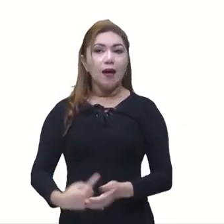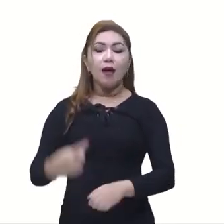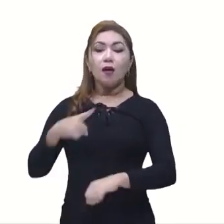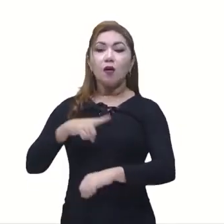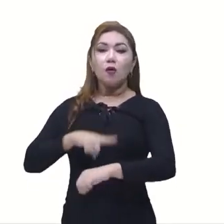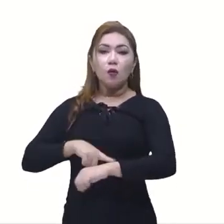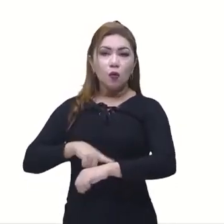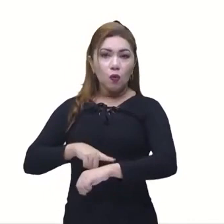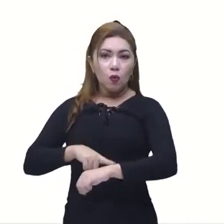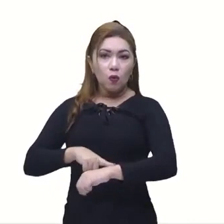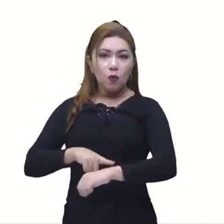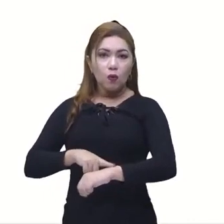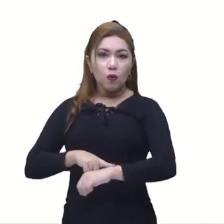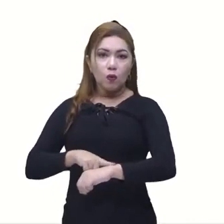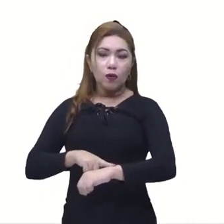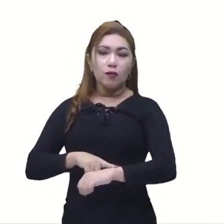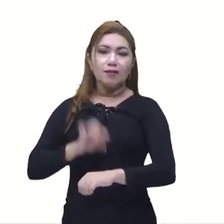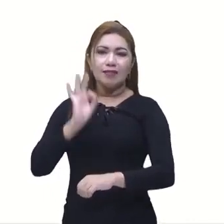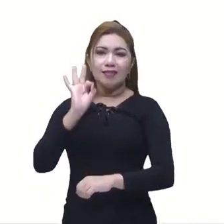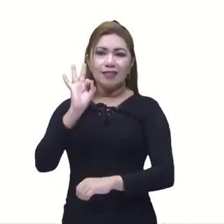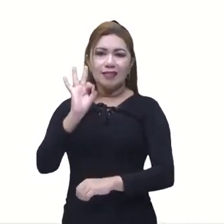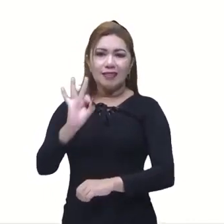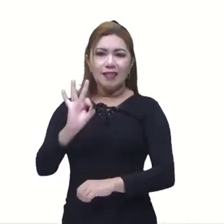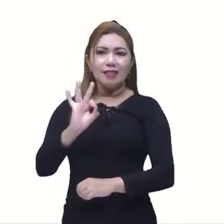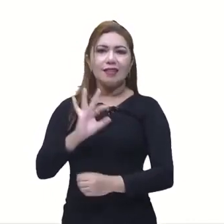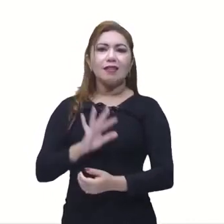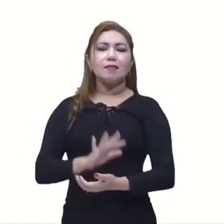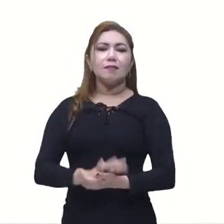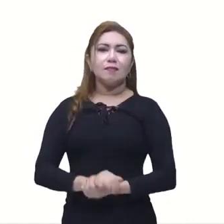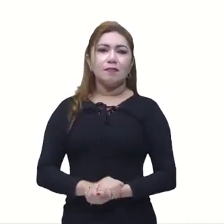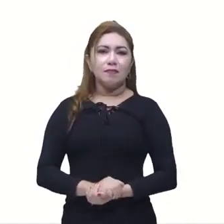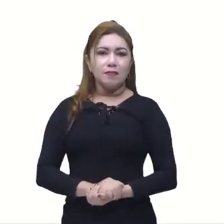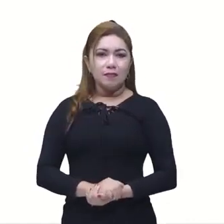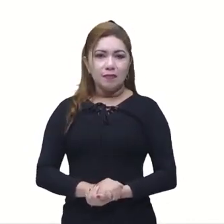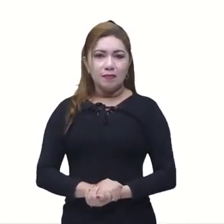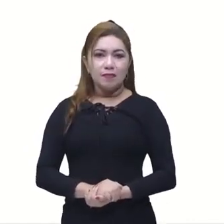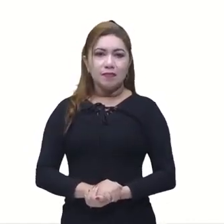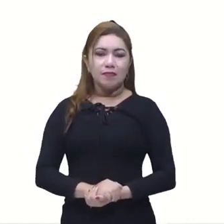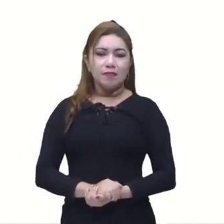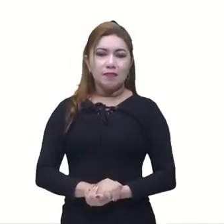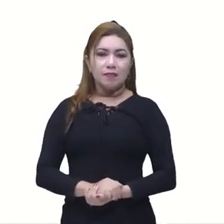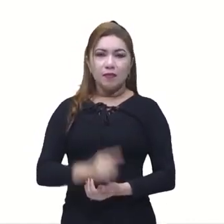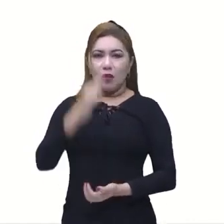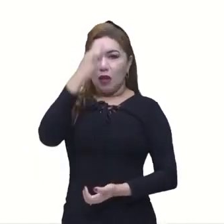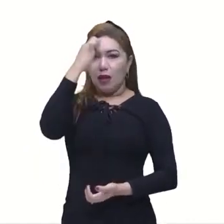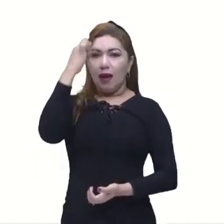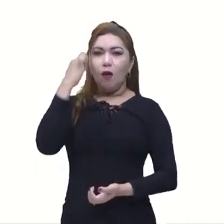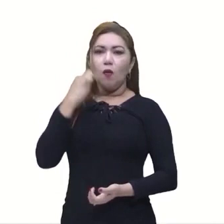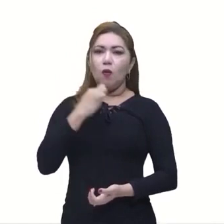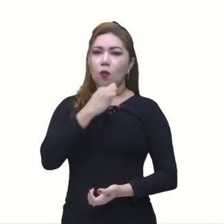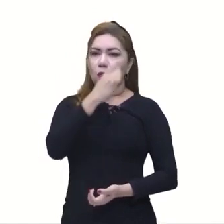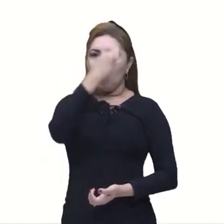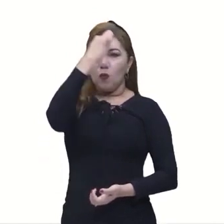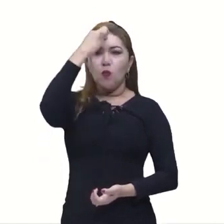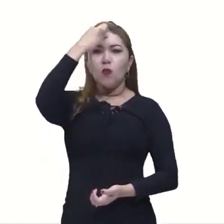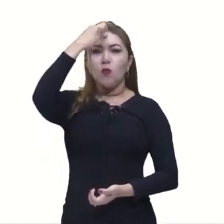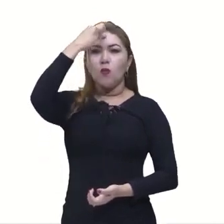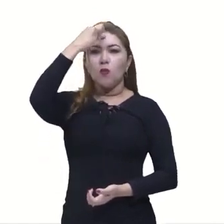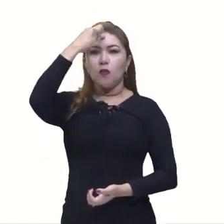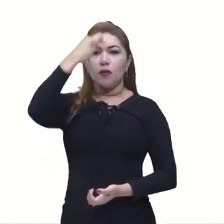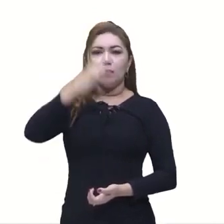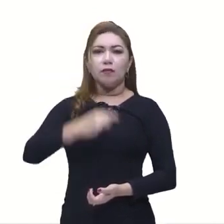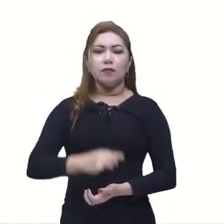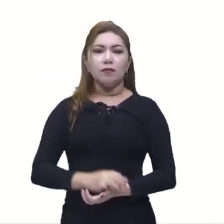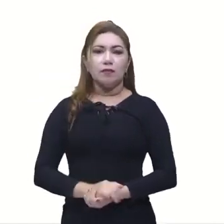aí para você, tá bom? O ponteiro menor indica as horas. Vou colocar de verde o ponteiro maior.